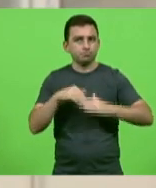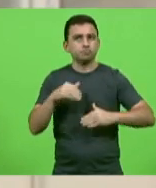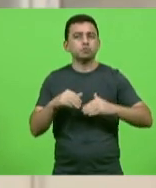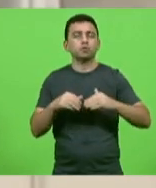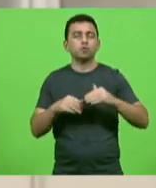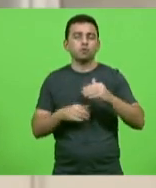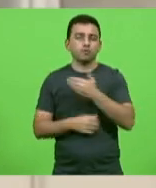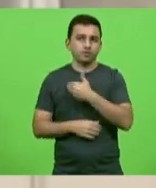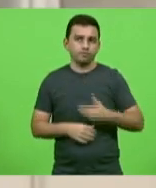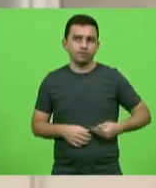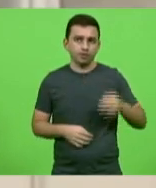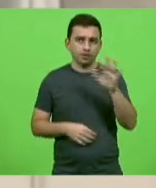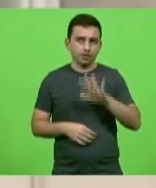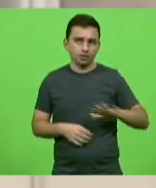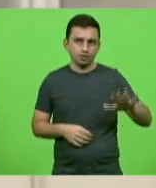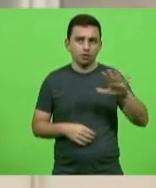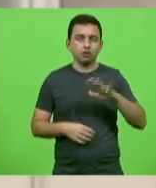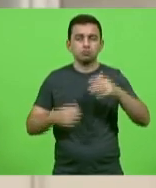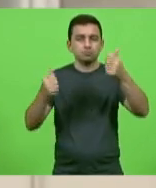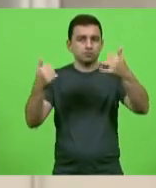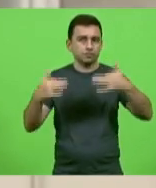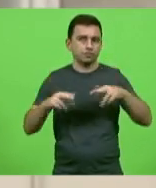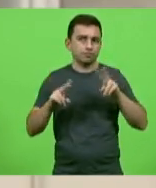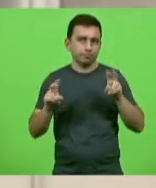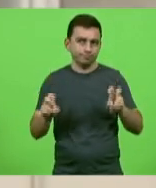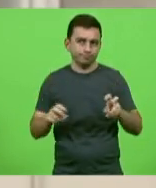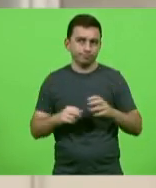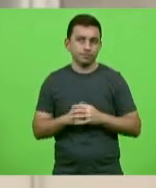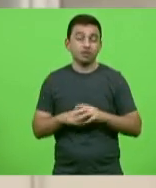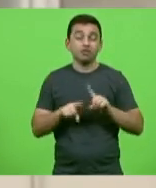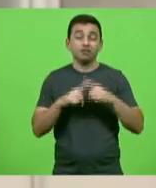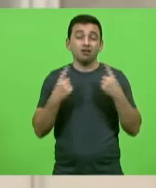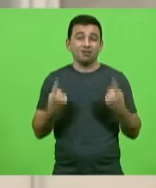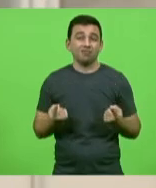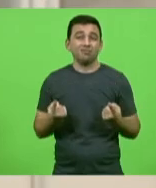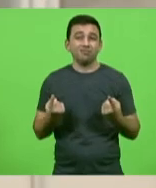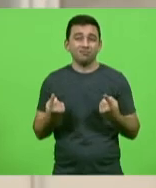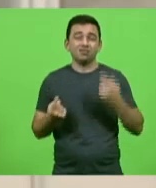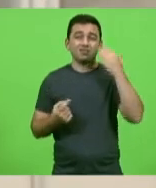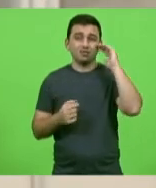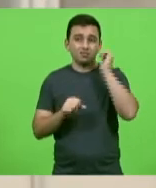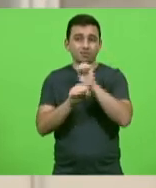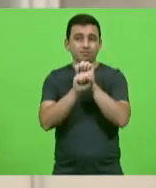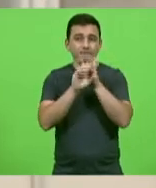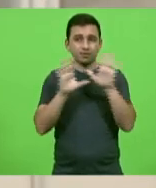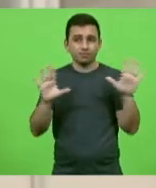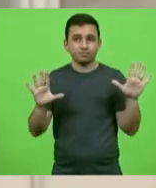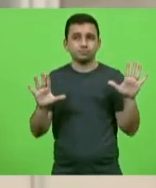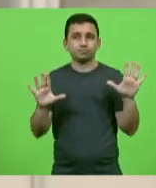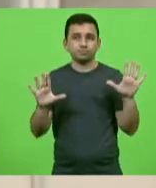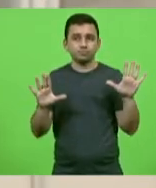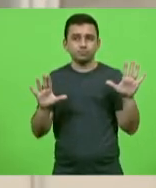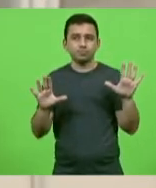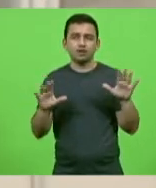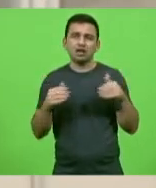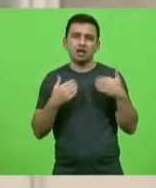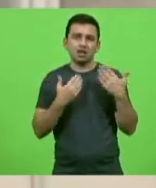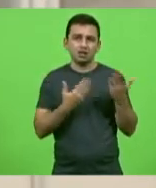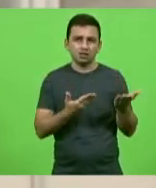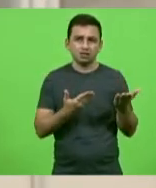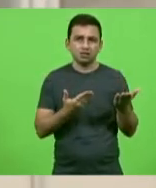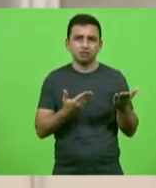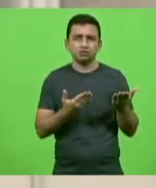para legislar sobre o tempo fechado Portanto o entendimento predominante guerra